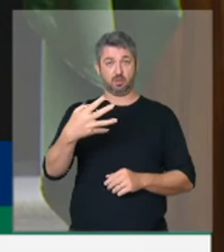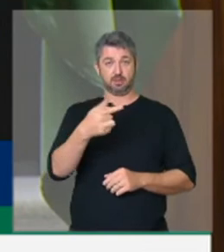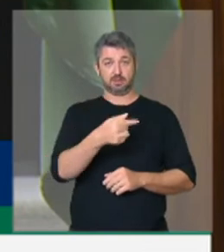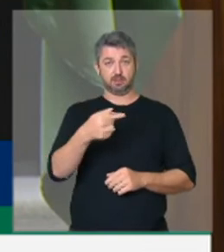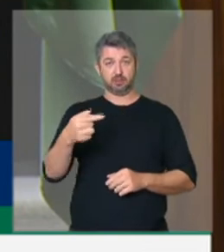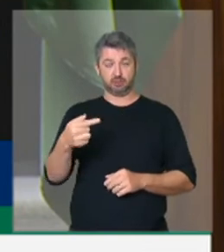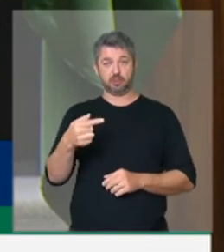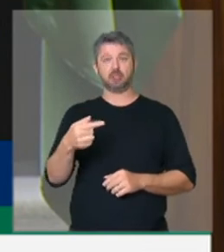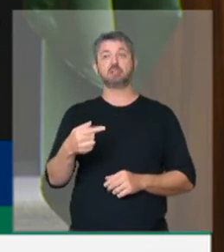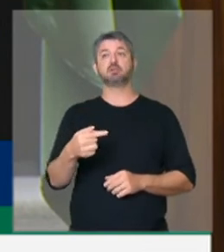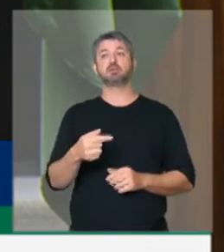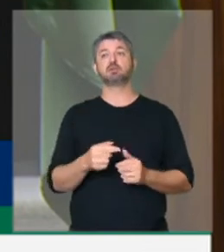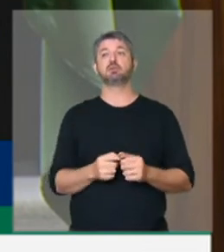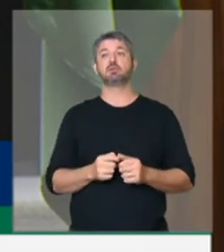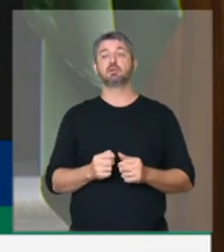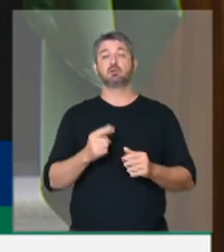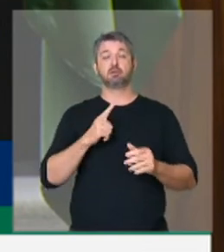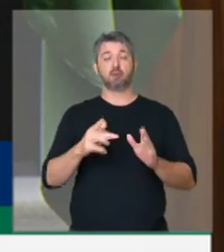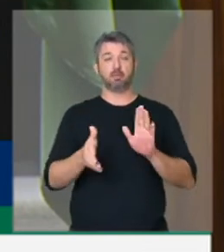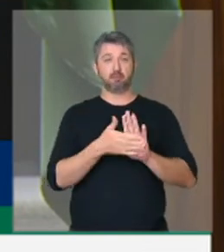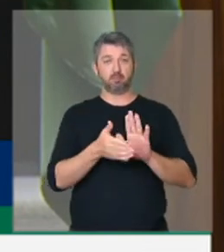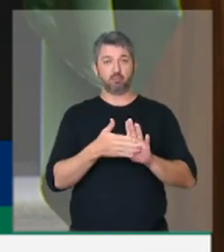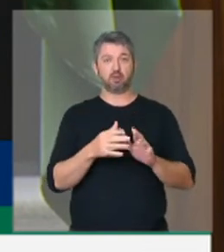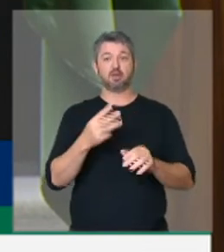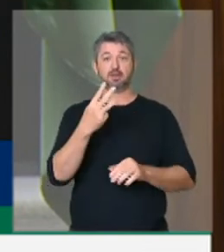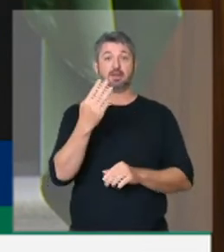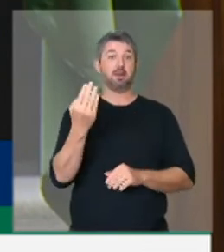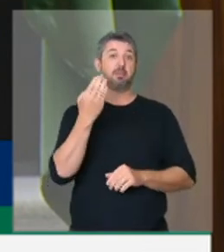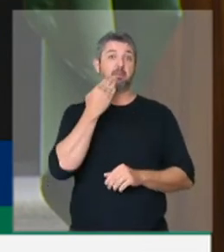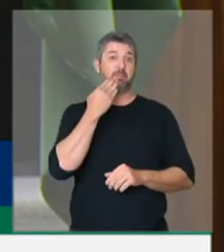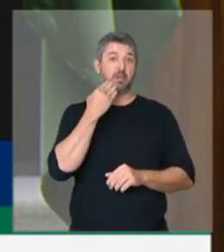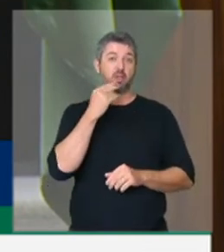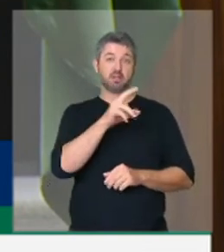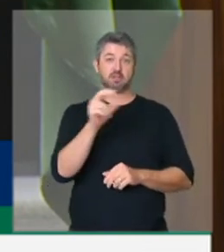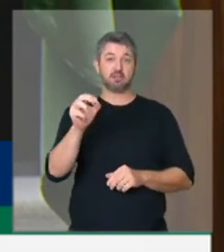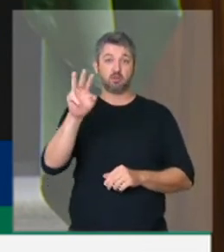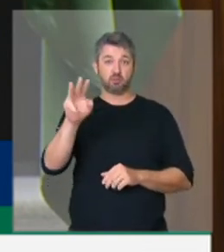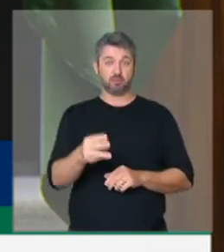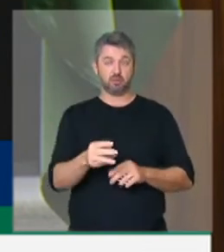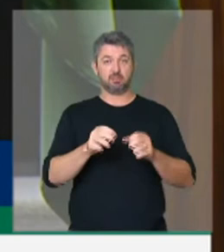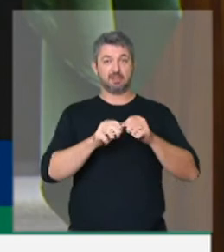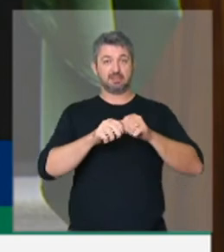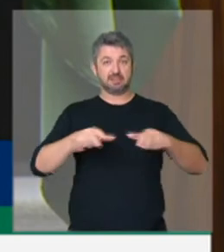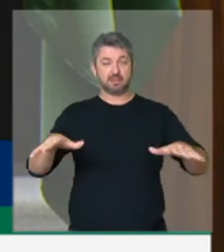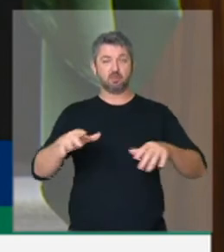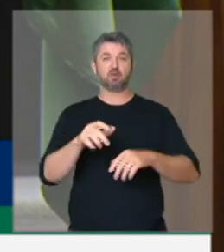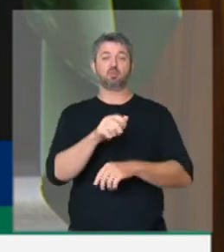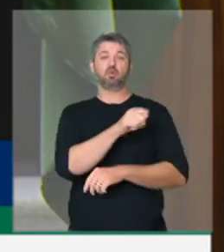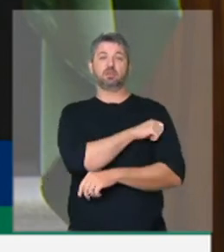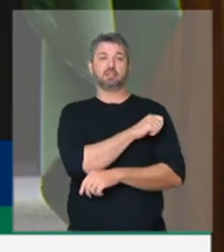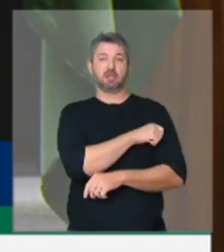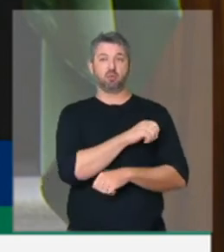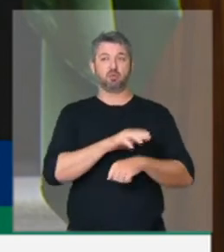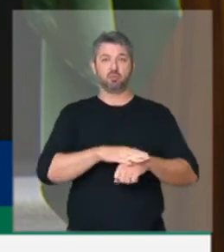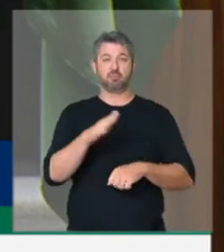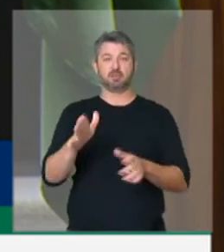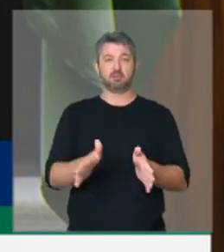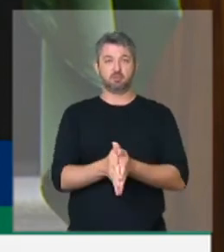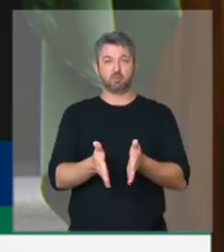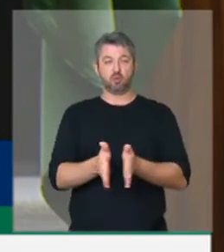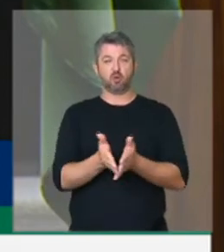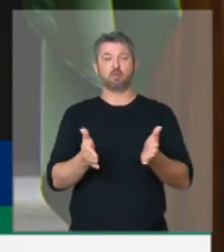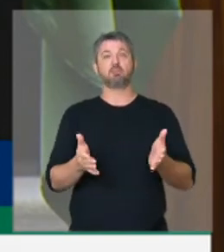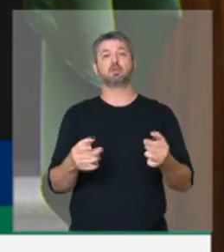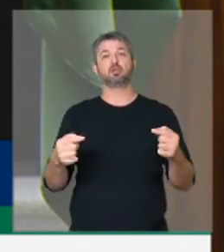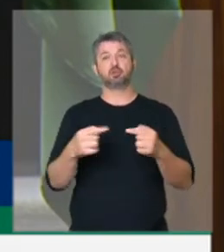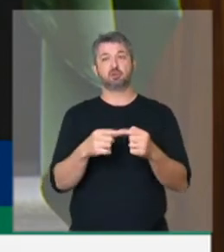que movimenta com a proposta de 3,5 bilhões para ser distribuído para os alunos mais carentes, de acordo